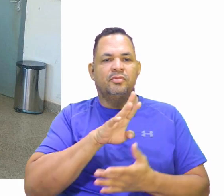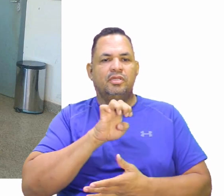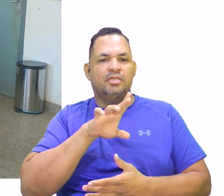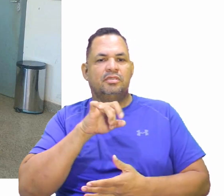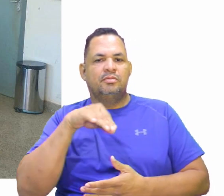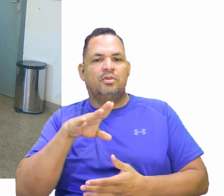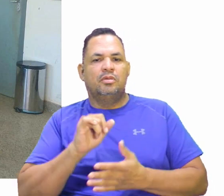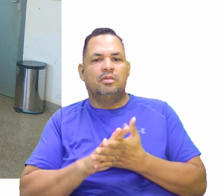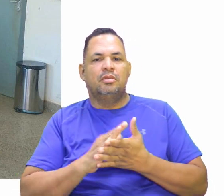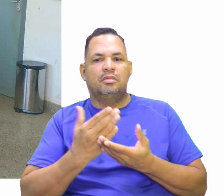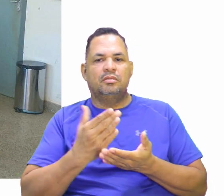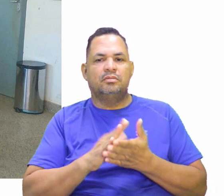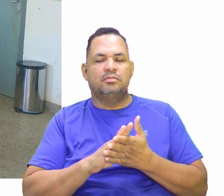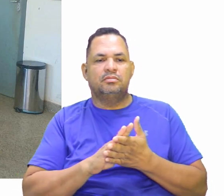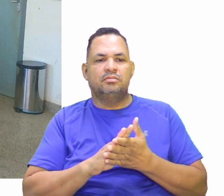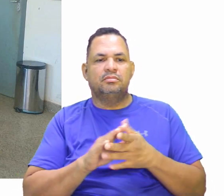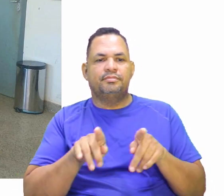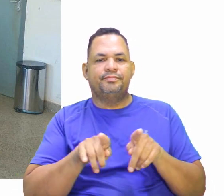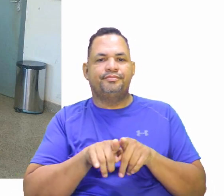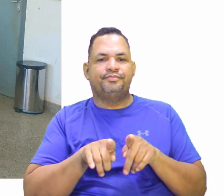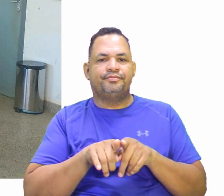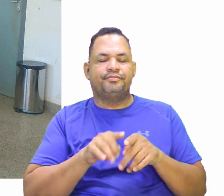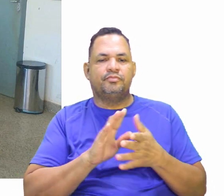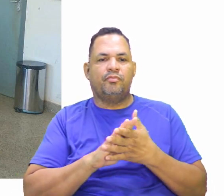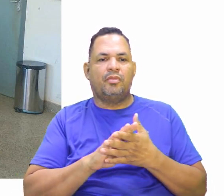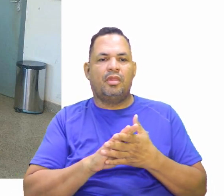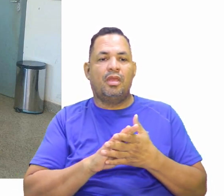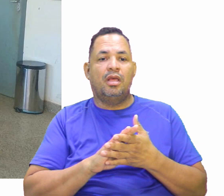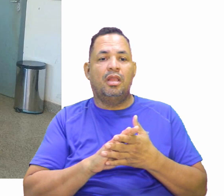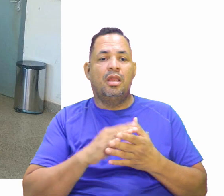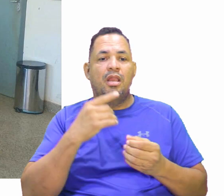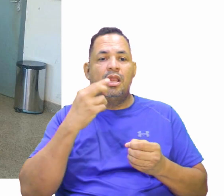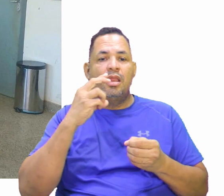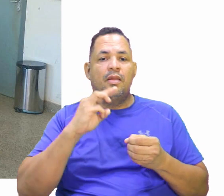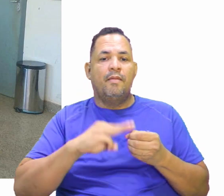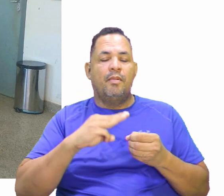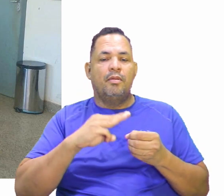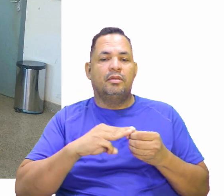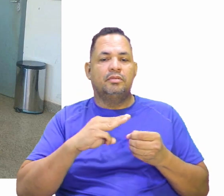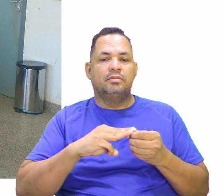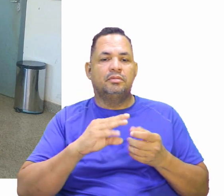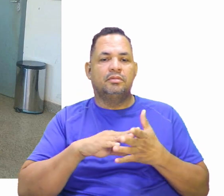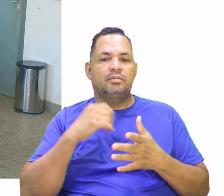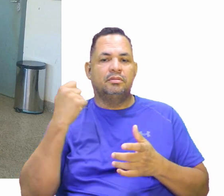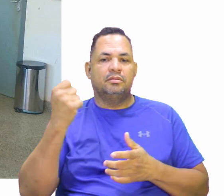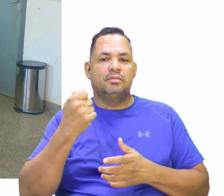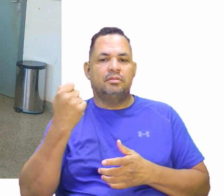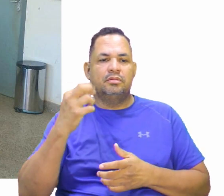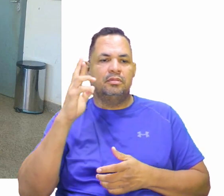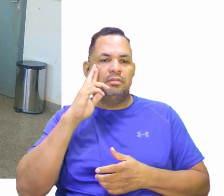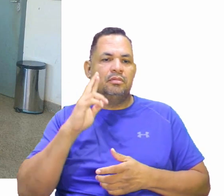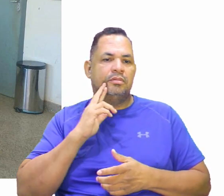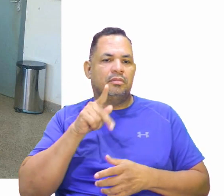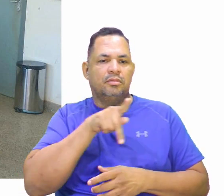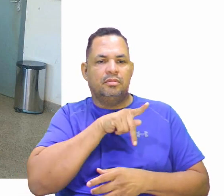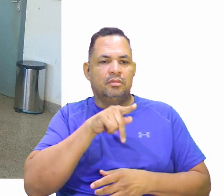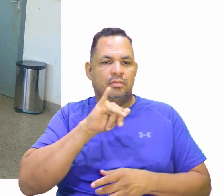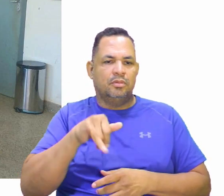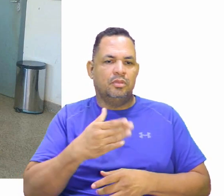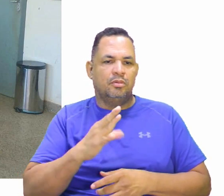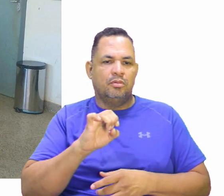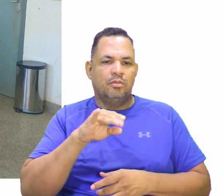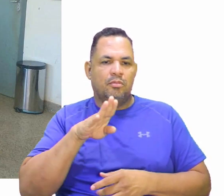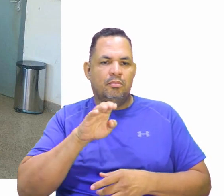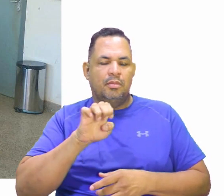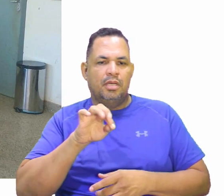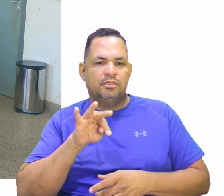extensão Ricardo Cantanhede, linha C65, travessão B40, Arquemes, professor